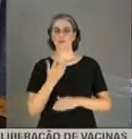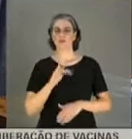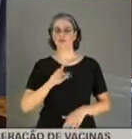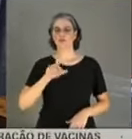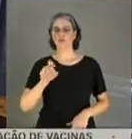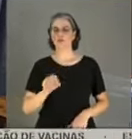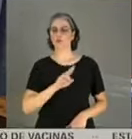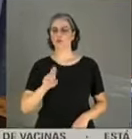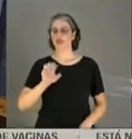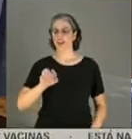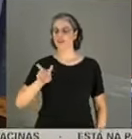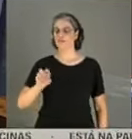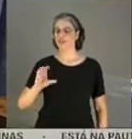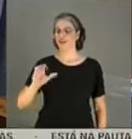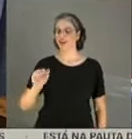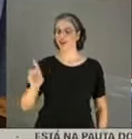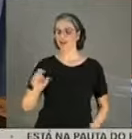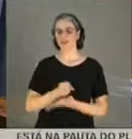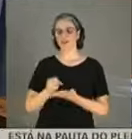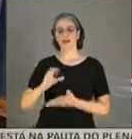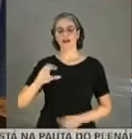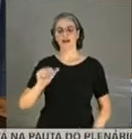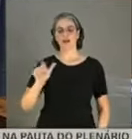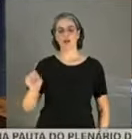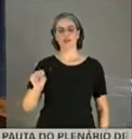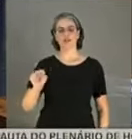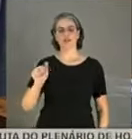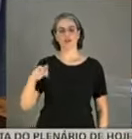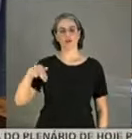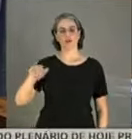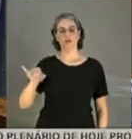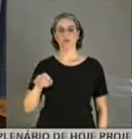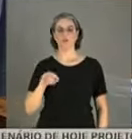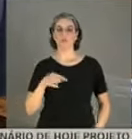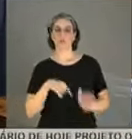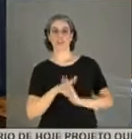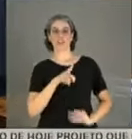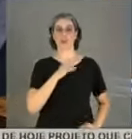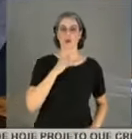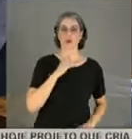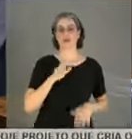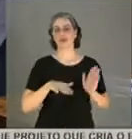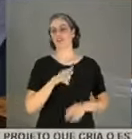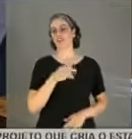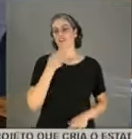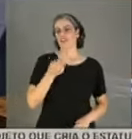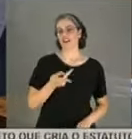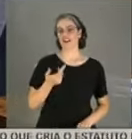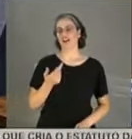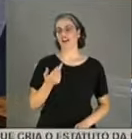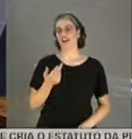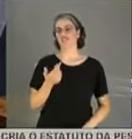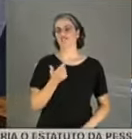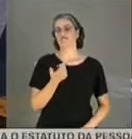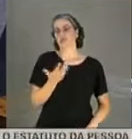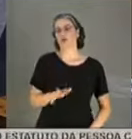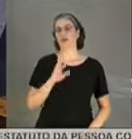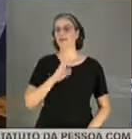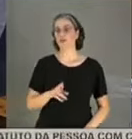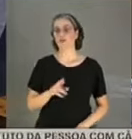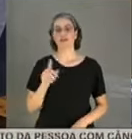chamada Evocat e contratou Carlos Antônio Rosa. Eu ia perguntar se ele conhece, mas eu acredito que ele vai dizer que não, não vai querer responder, que